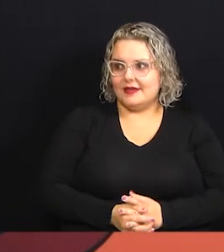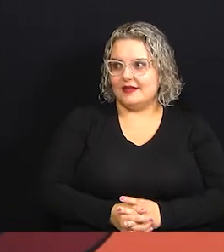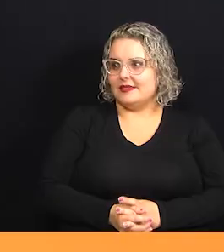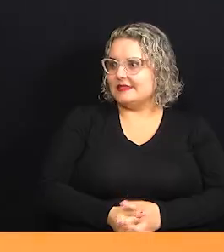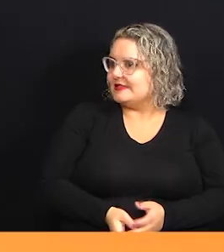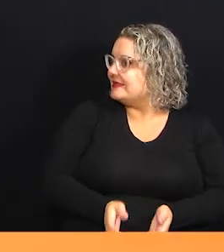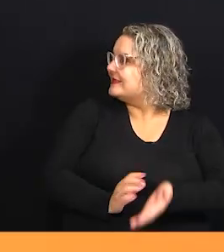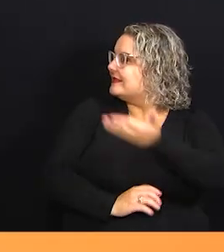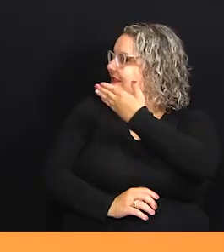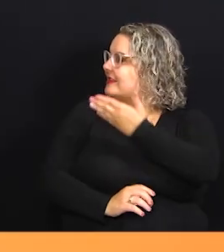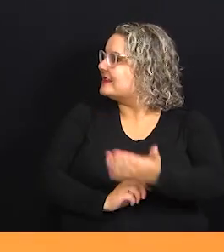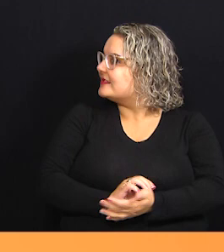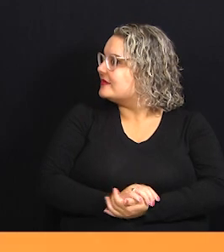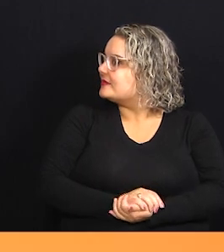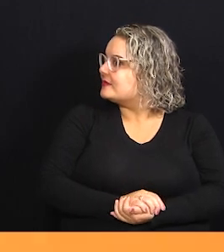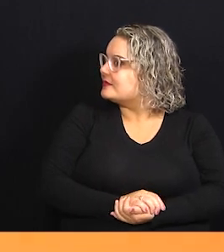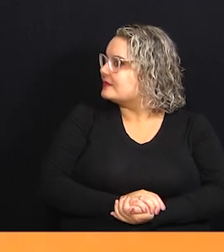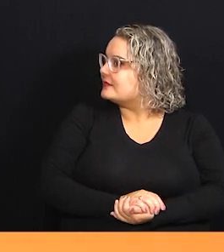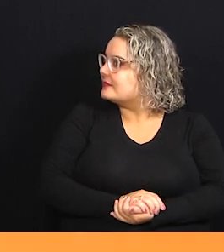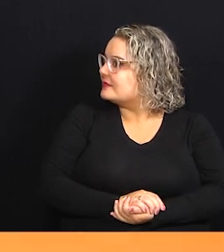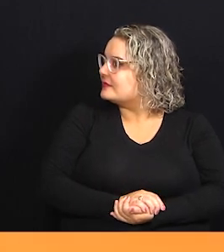é?